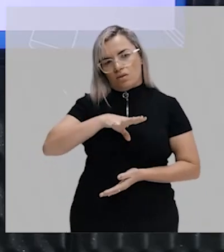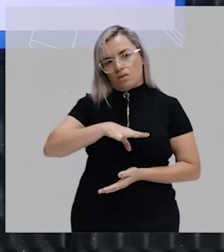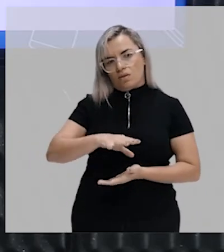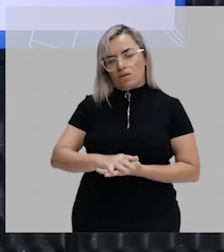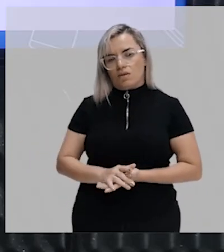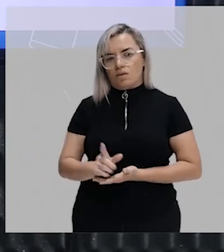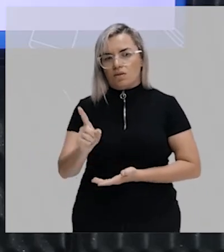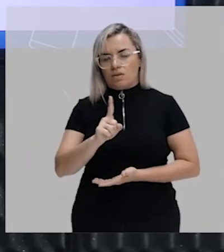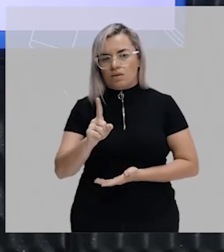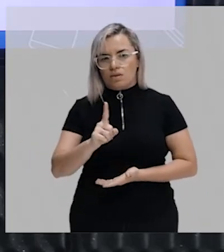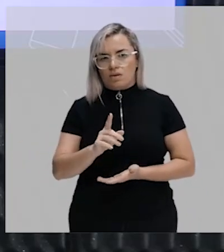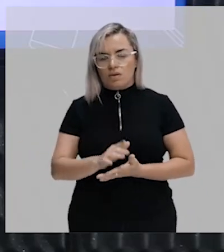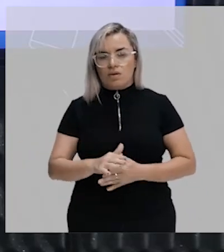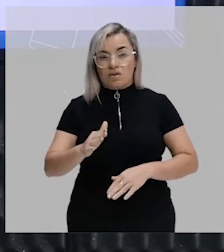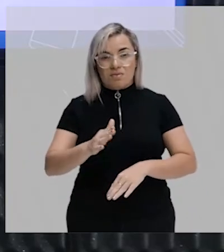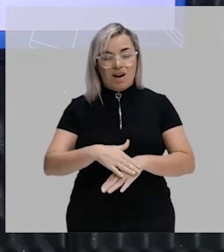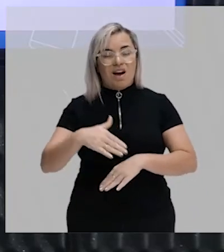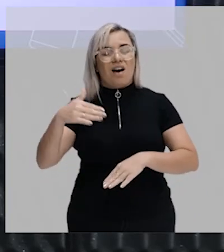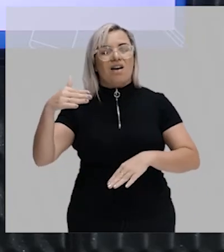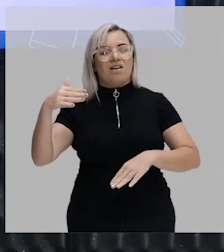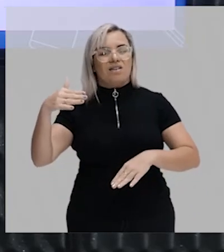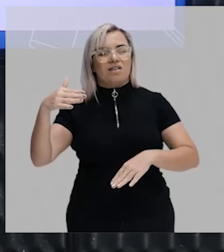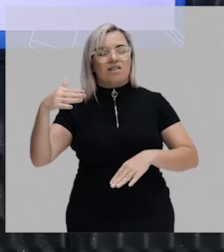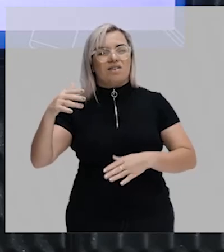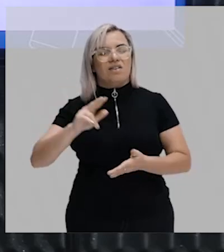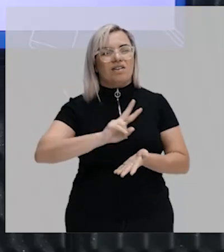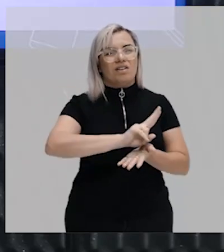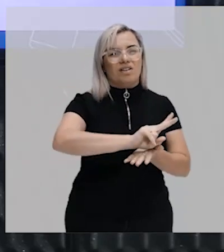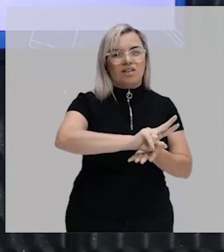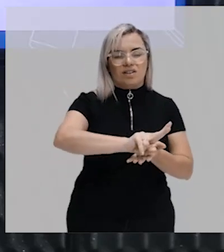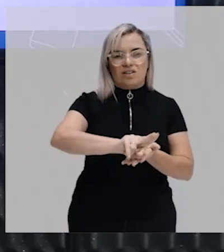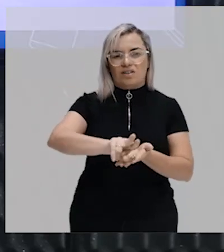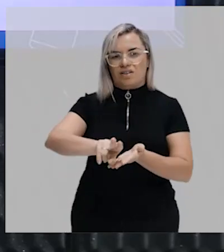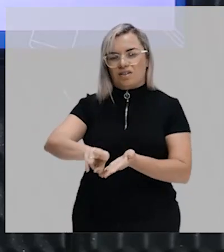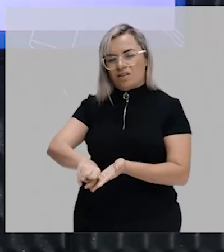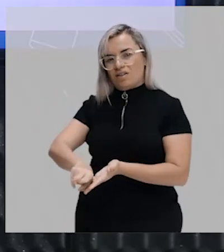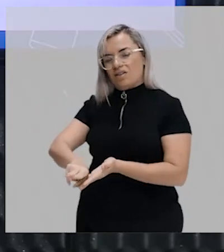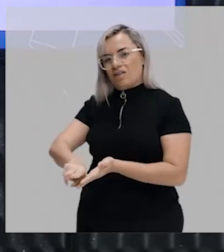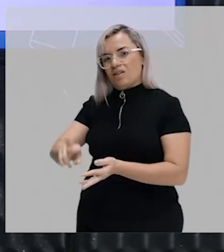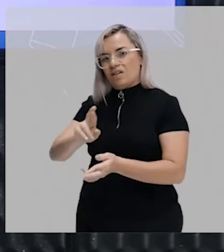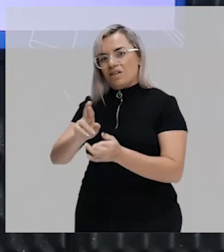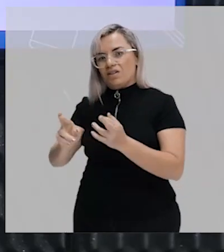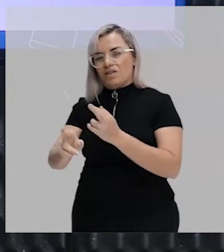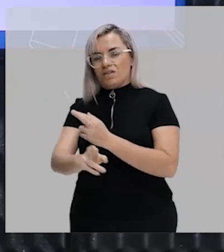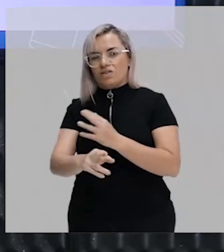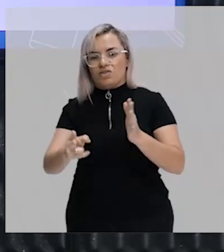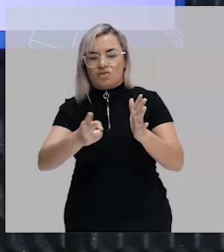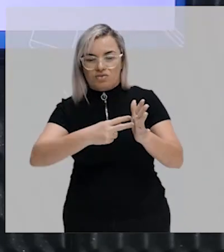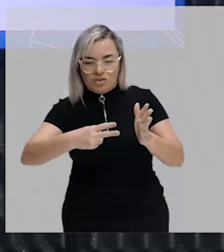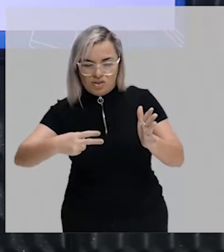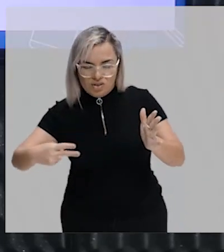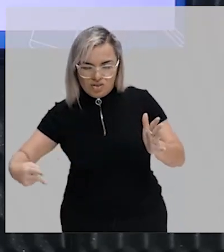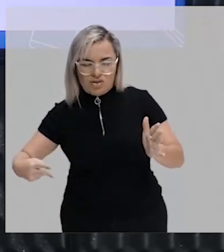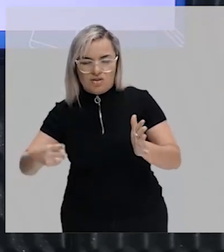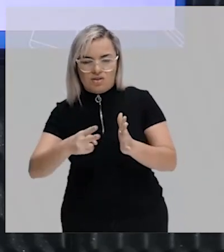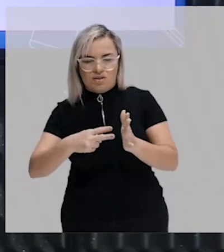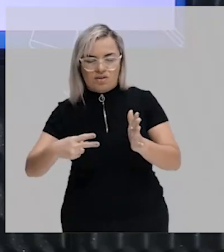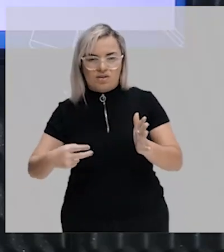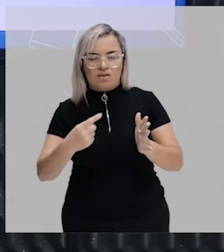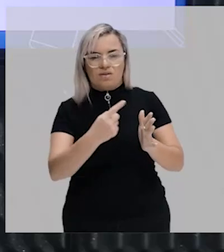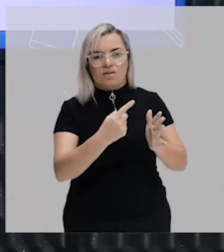não só são mais, como também elas têm mais palavras, mais vocábulos para cada uma dessas que